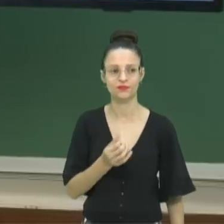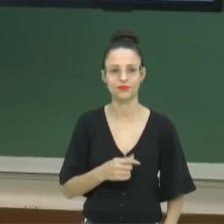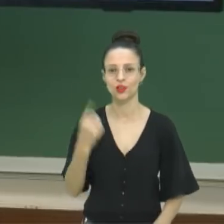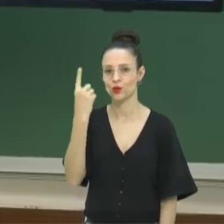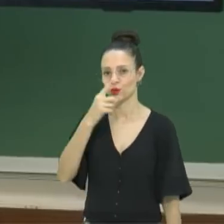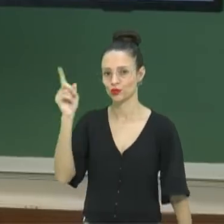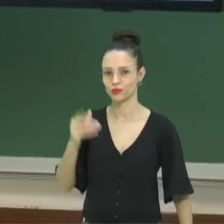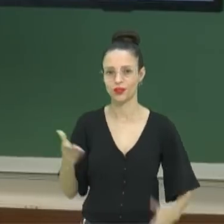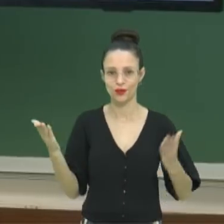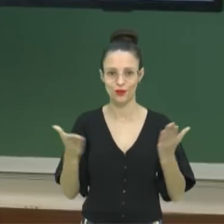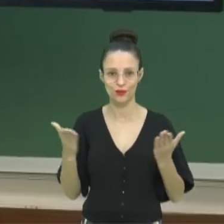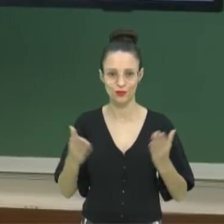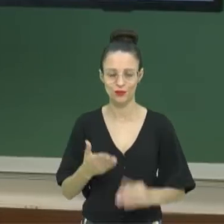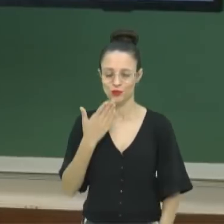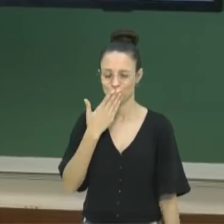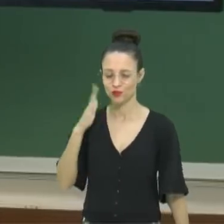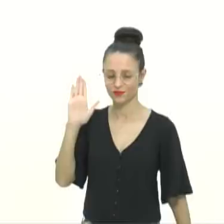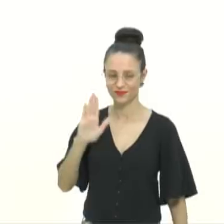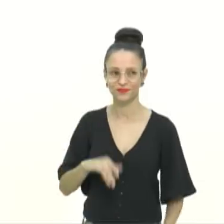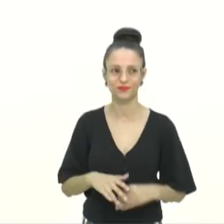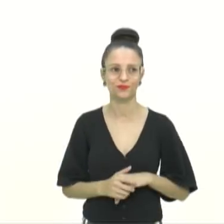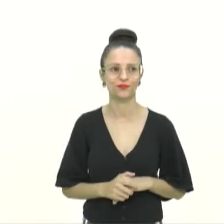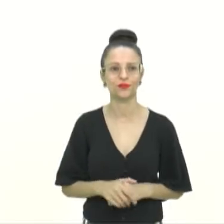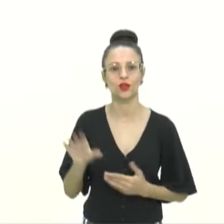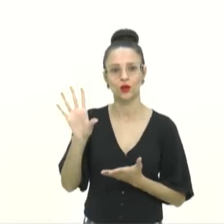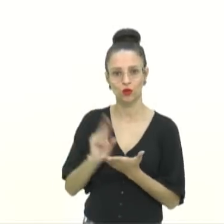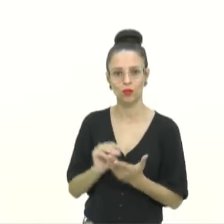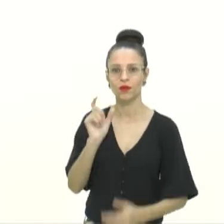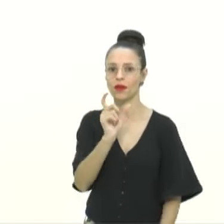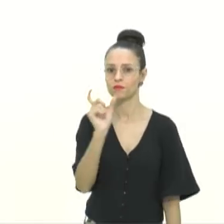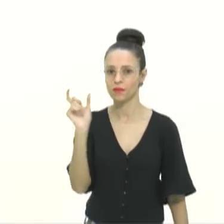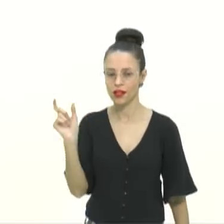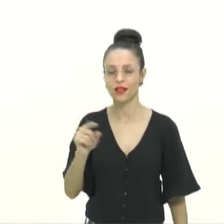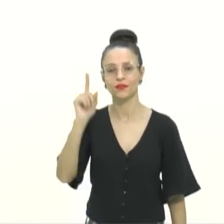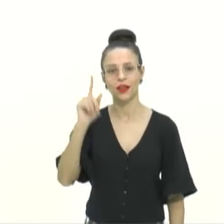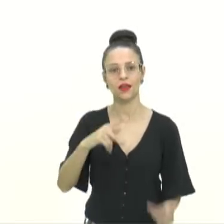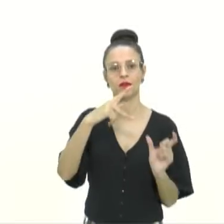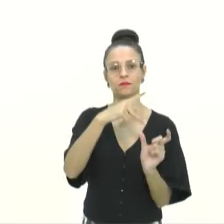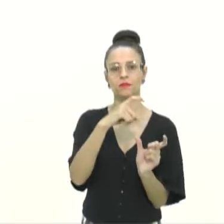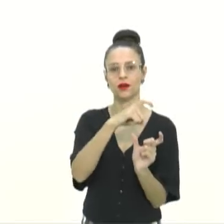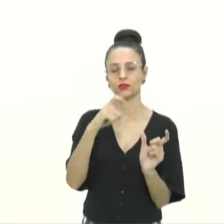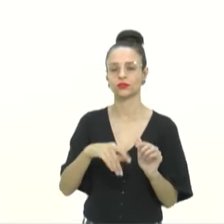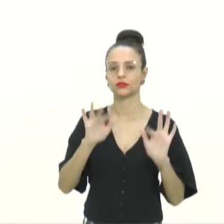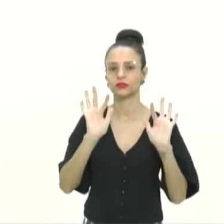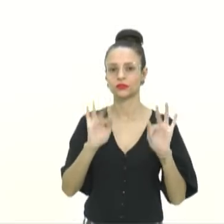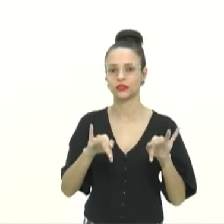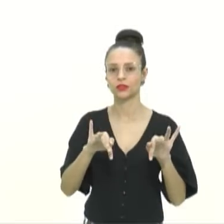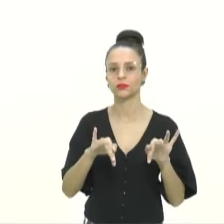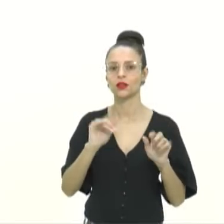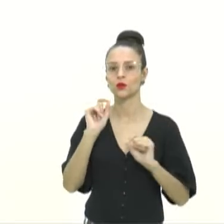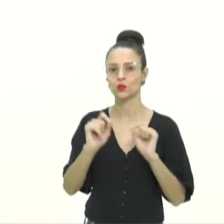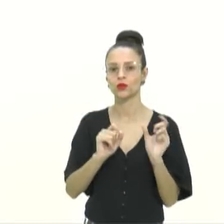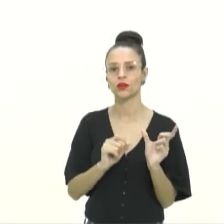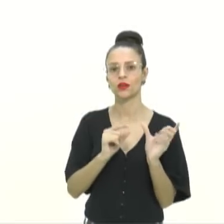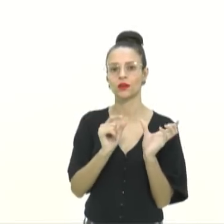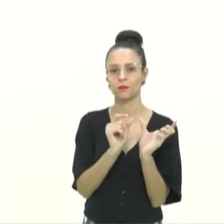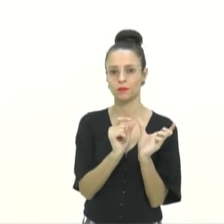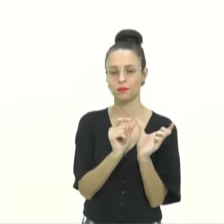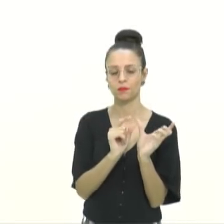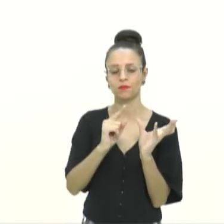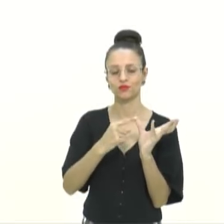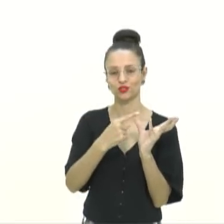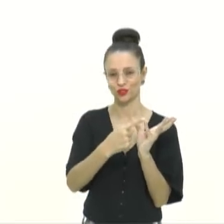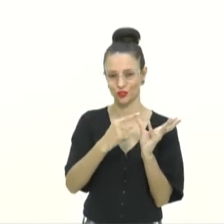a última de hoje, eu prometo. Copie as palavras que são paroxítonas terminadas em